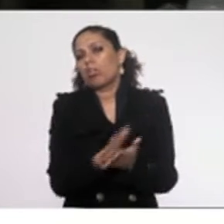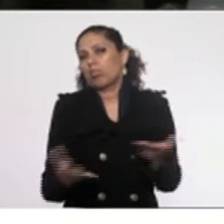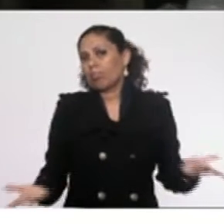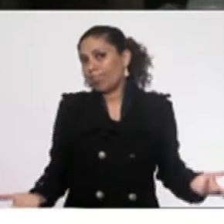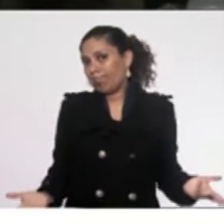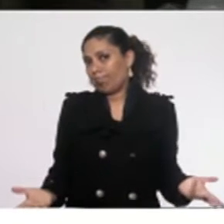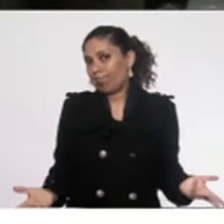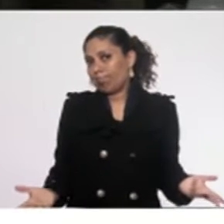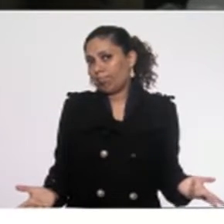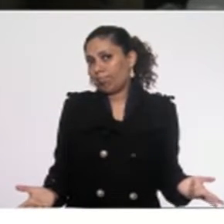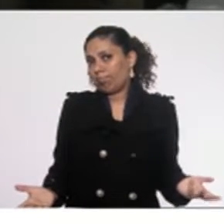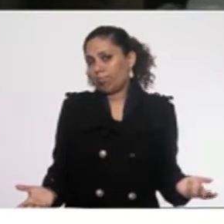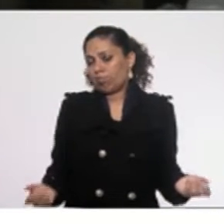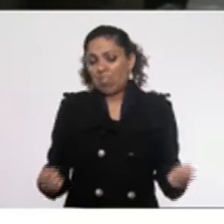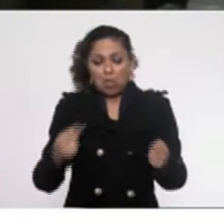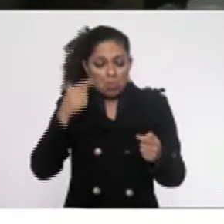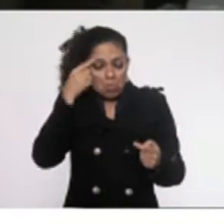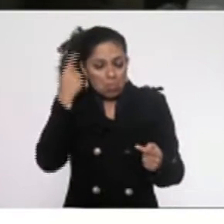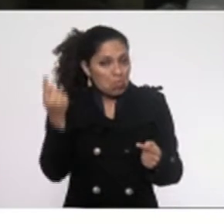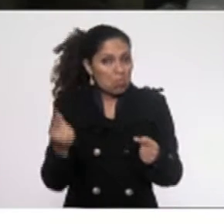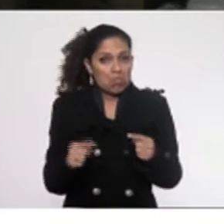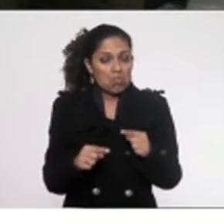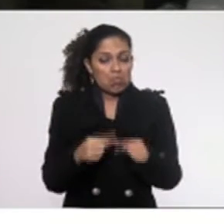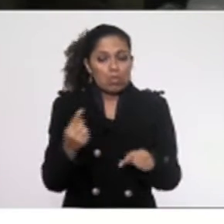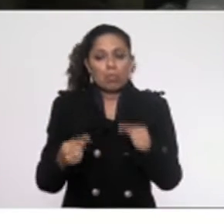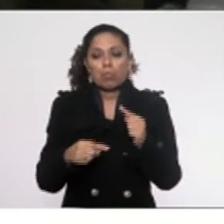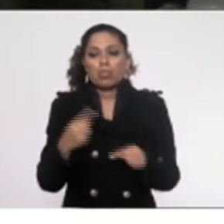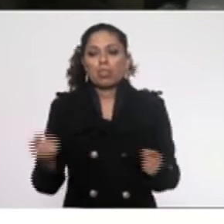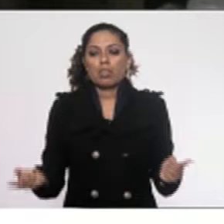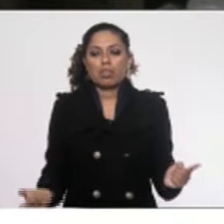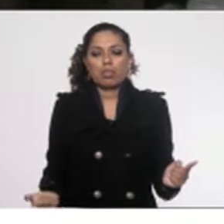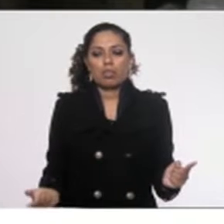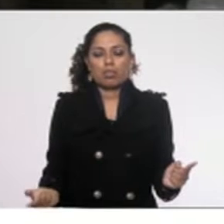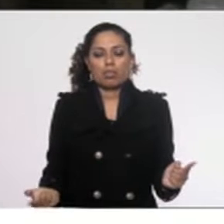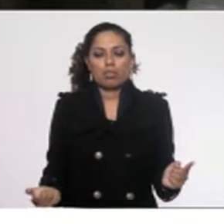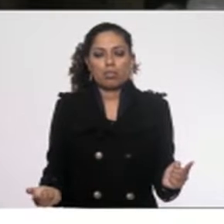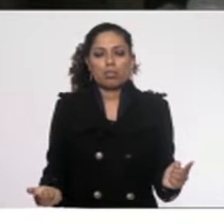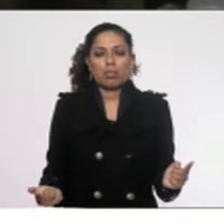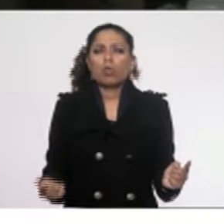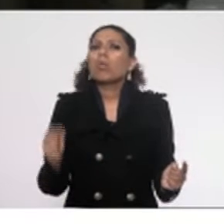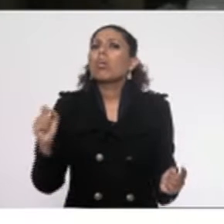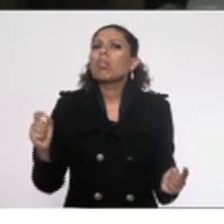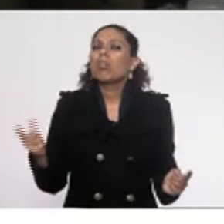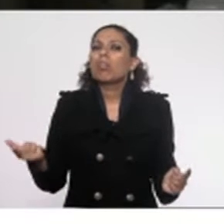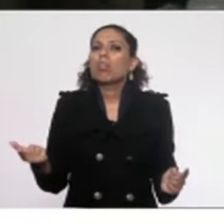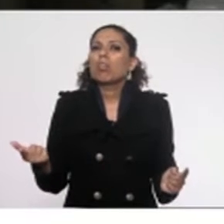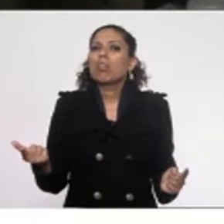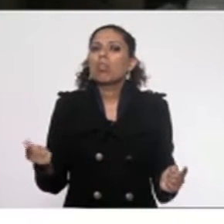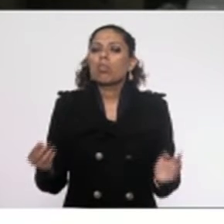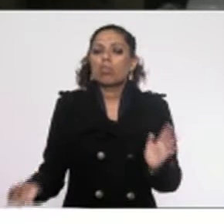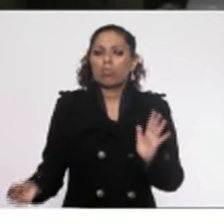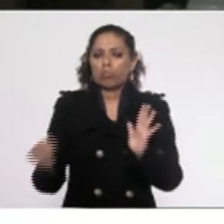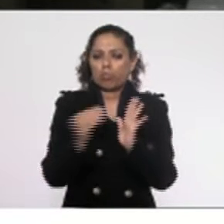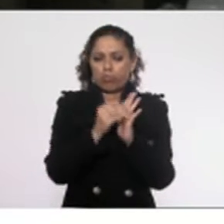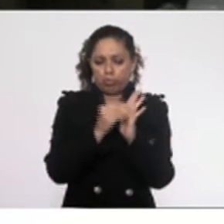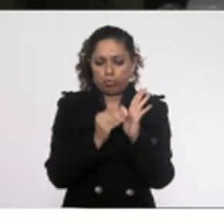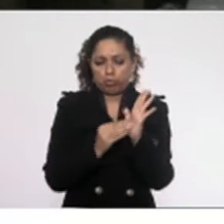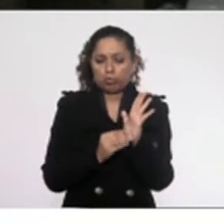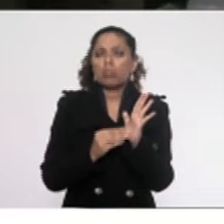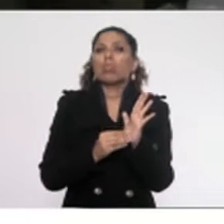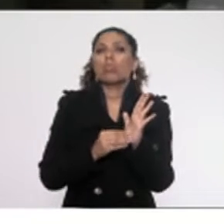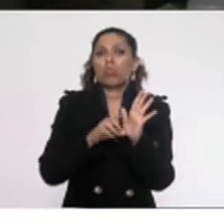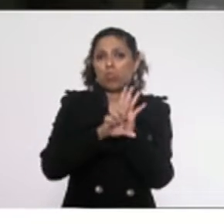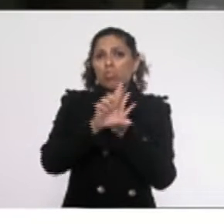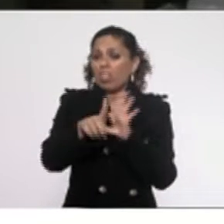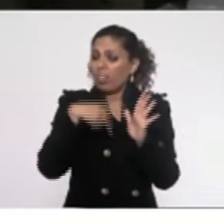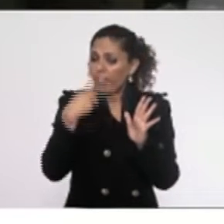Não faz o menor sentido. O texto da lei não bota obrigatoriedade, deputado. O quê? O melhor juízo... O texto da lei